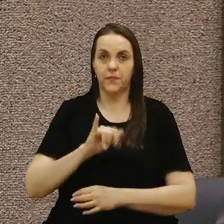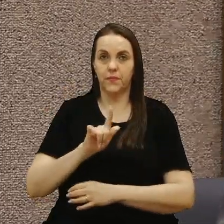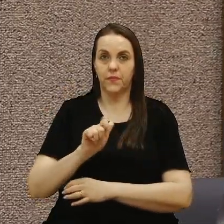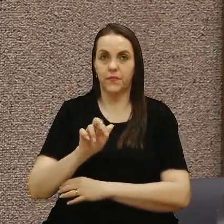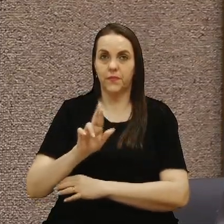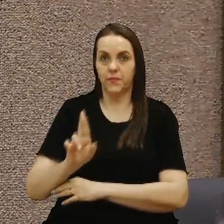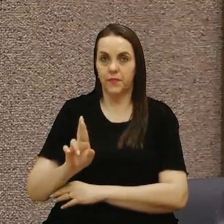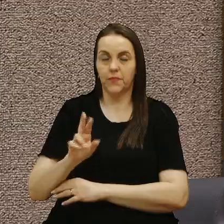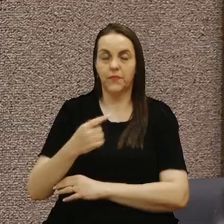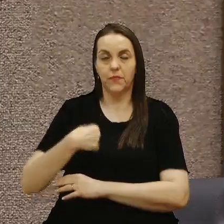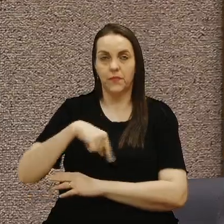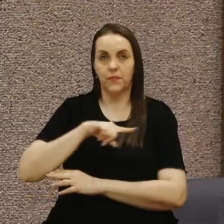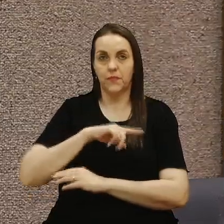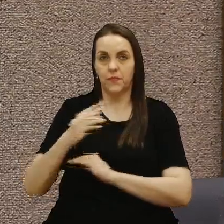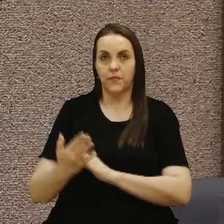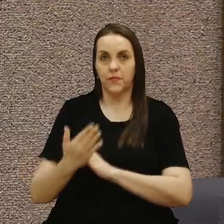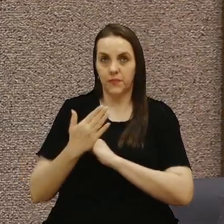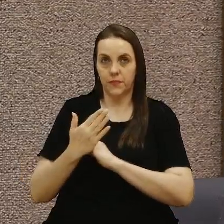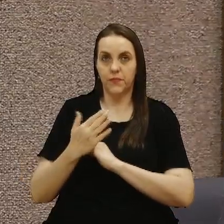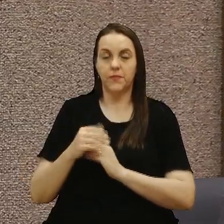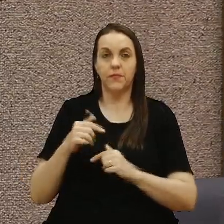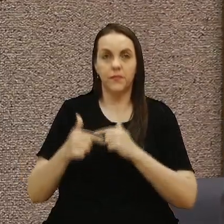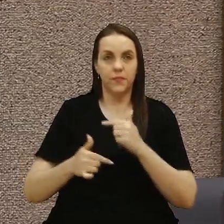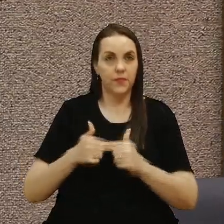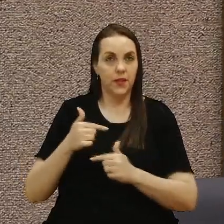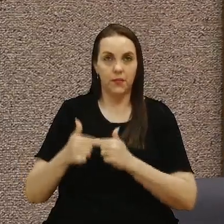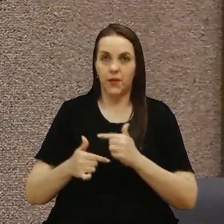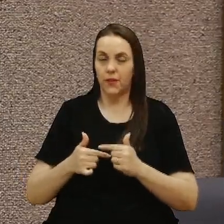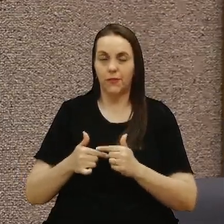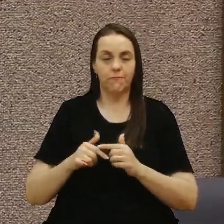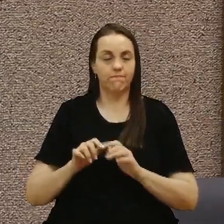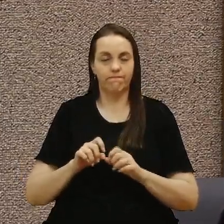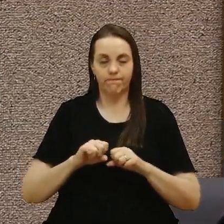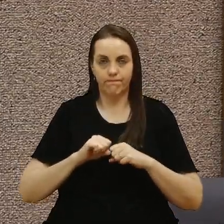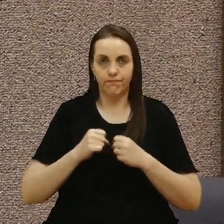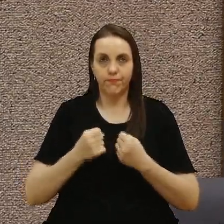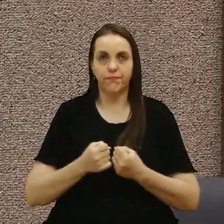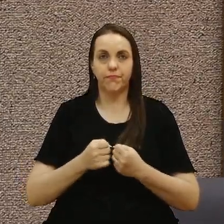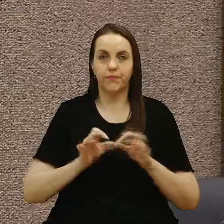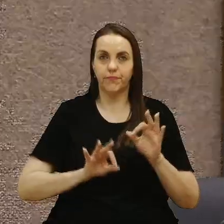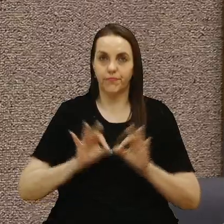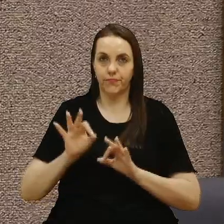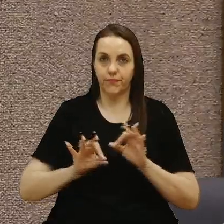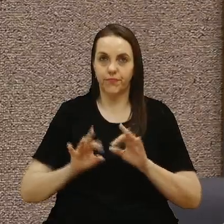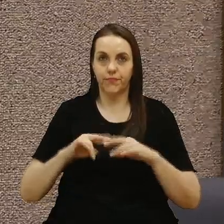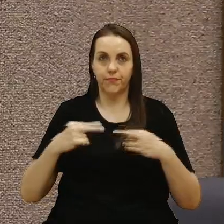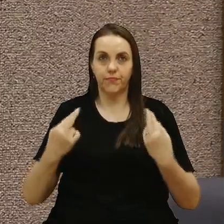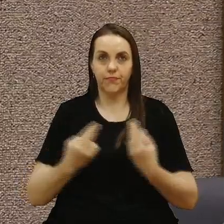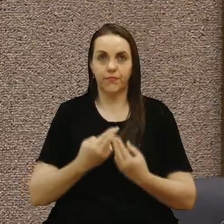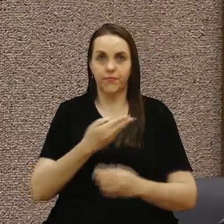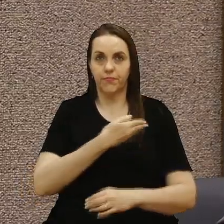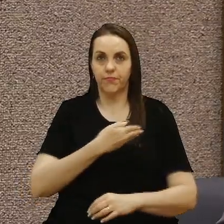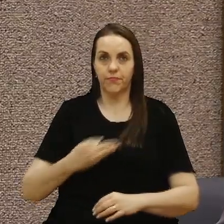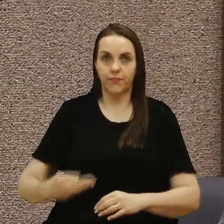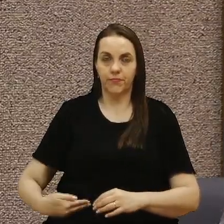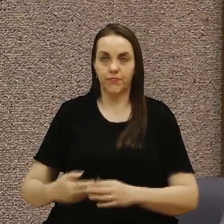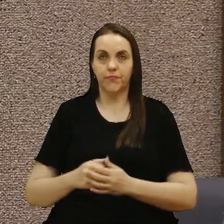nosso assessor, né, que trabalhou incansavelmente, organizou as audiências públicas e que